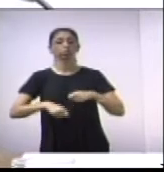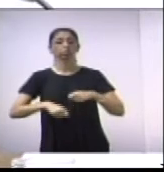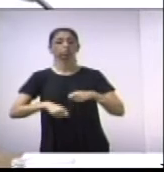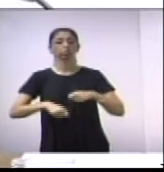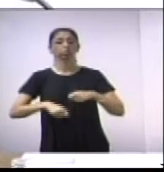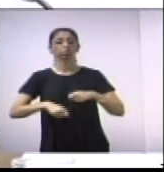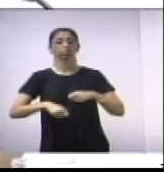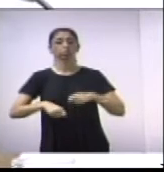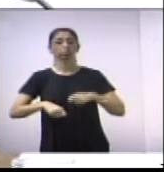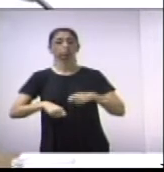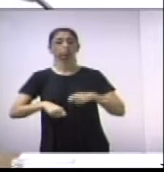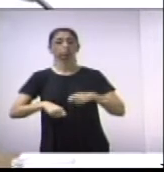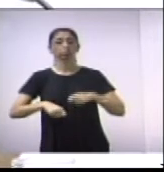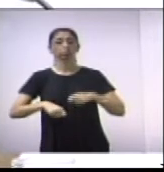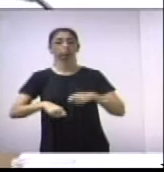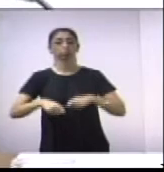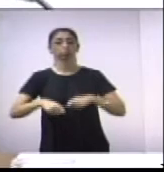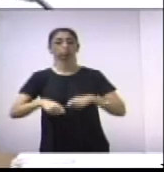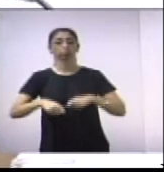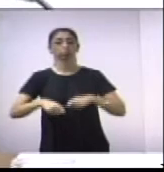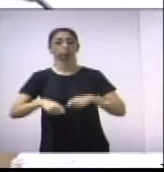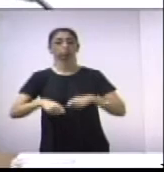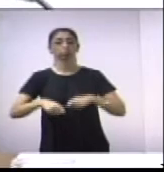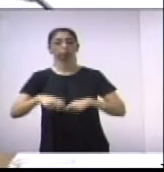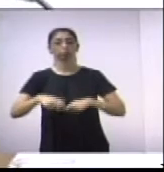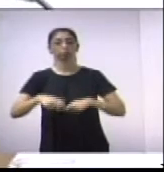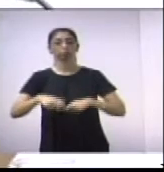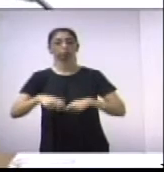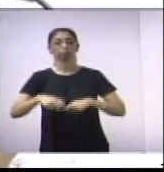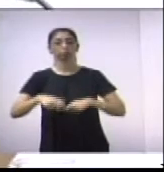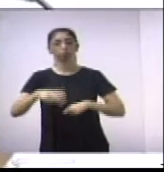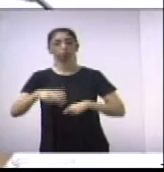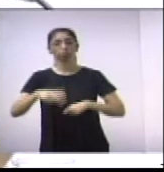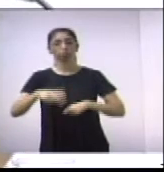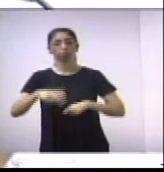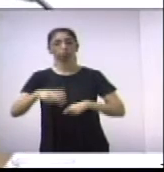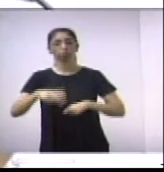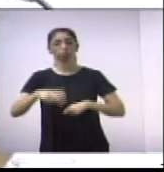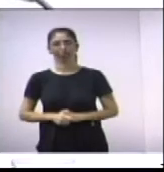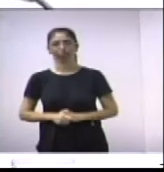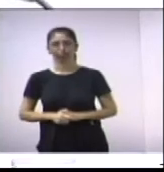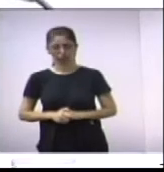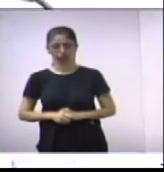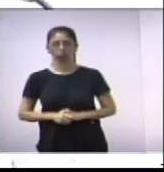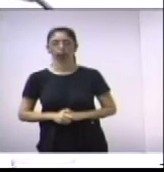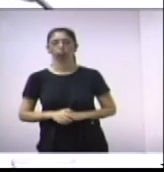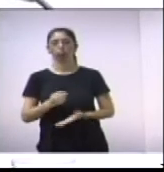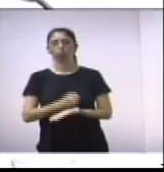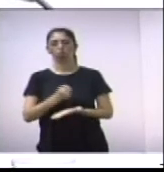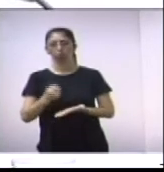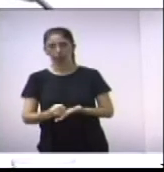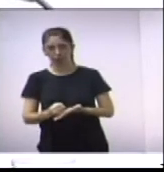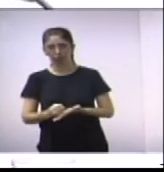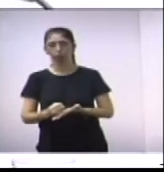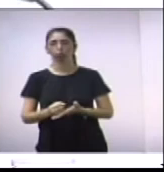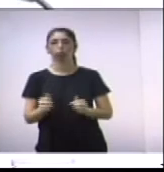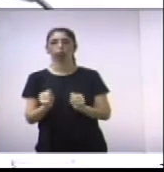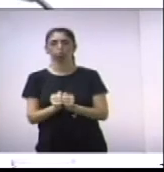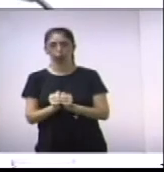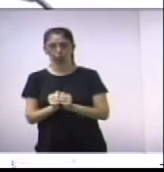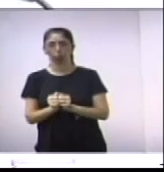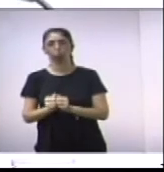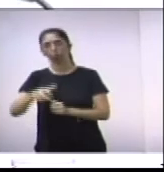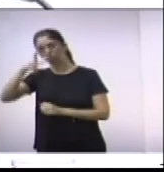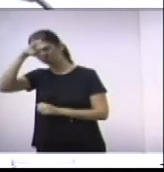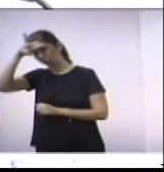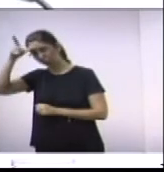isso, a ofendida, a moralidade administrativa é nulo o contrato firmado entre a administração e a ré MD4. Ante o